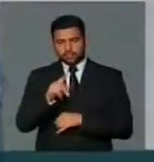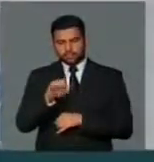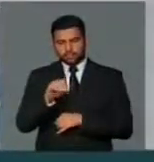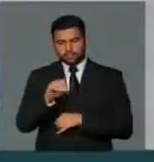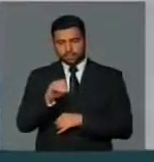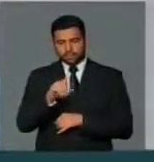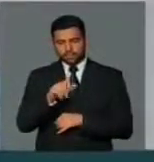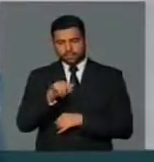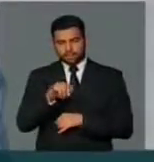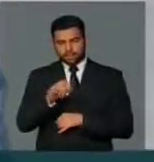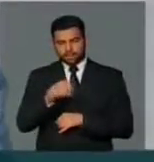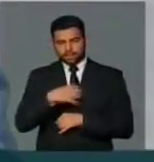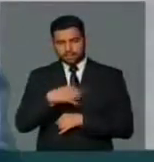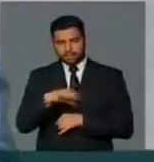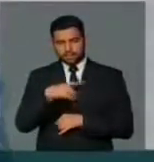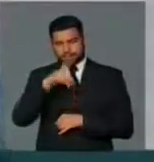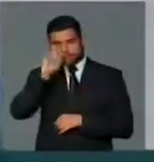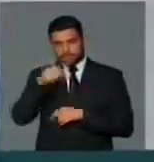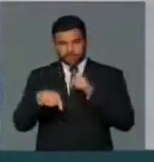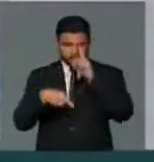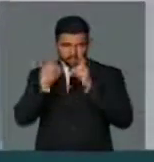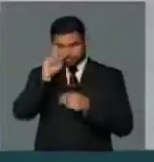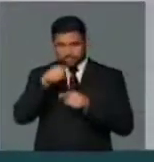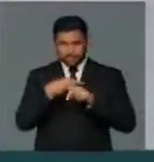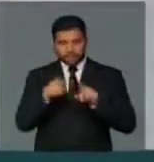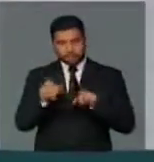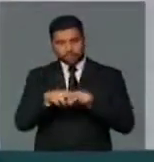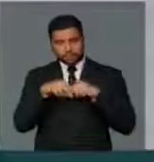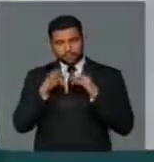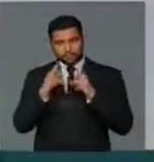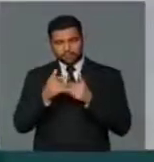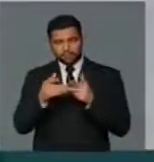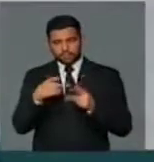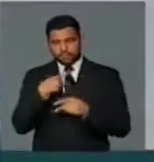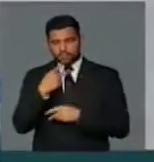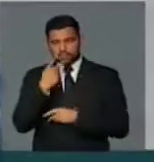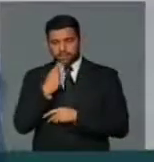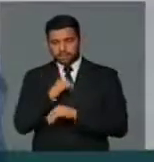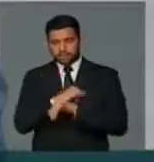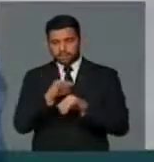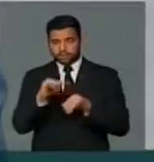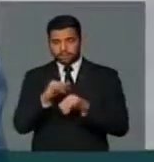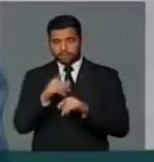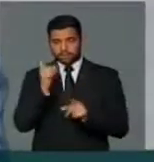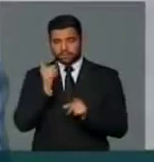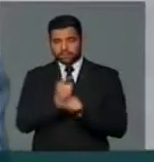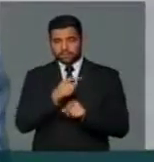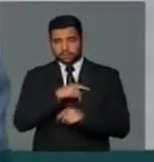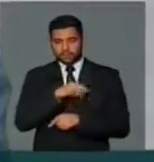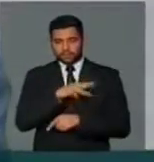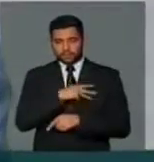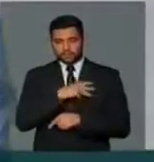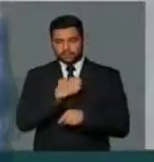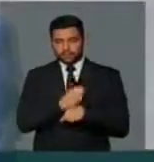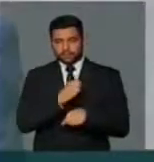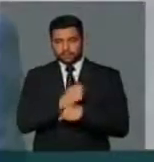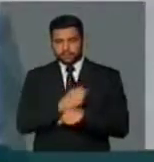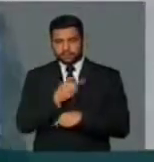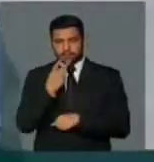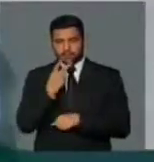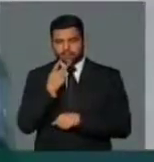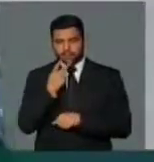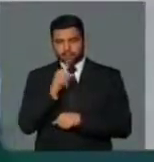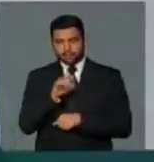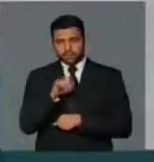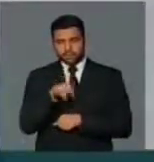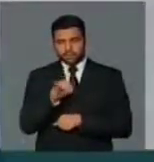em Jequié, pelos esses desmandos, e não só isso, mas também uma outra denúncia se encontra no Ministério Público Estadual e trata de crime